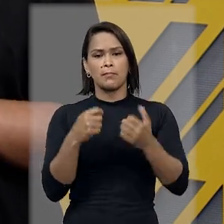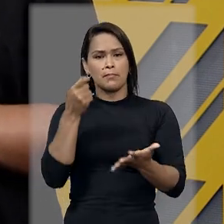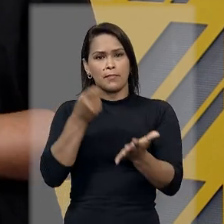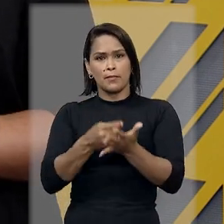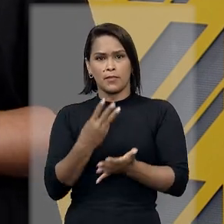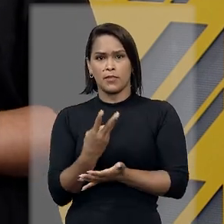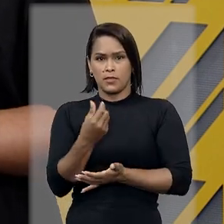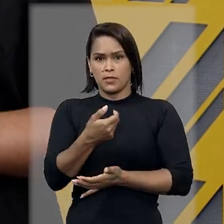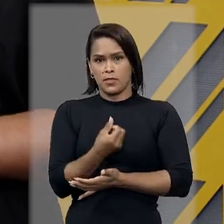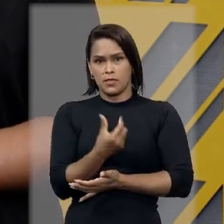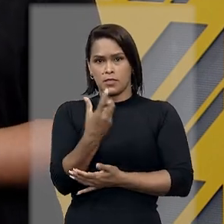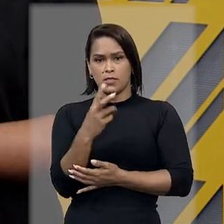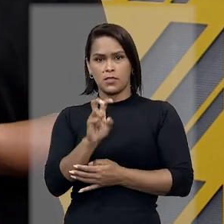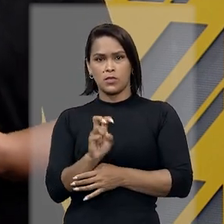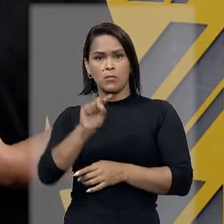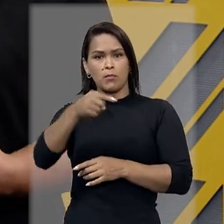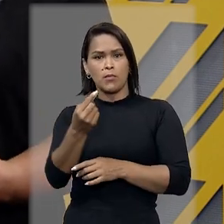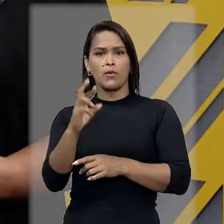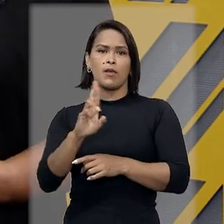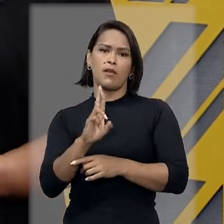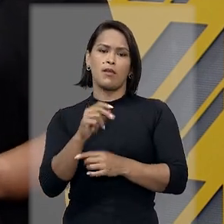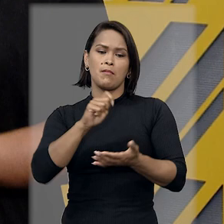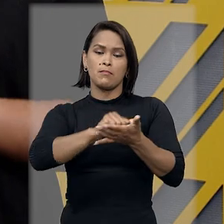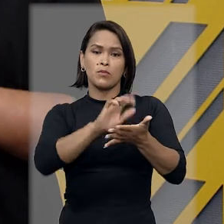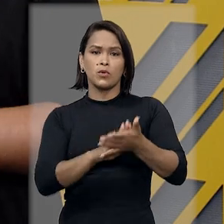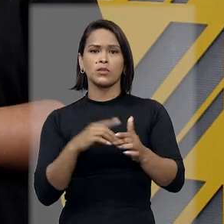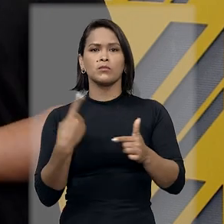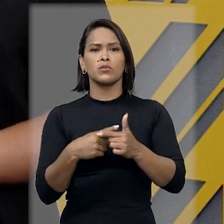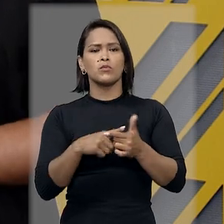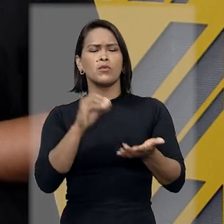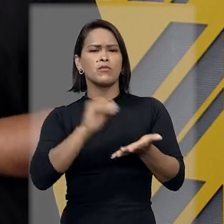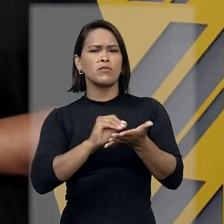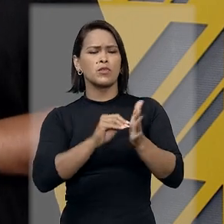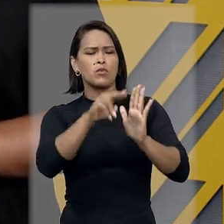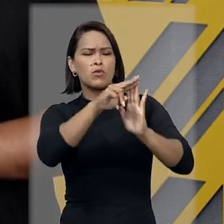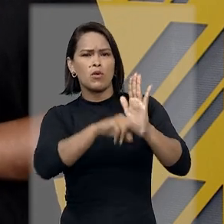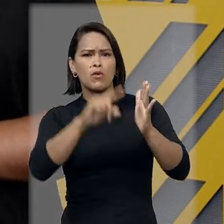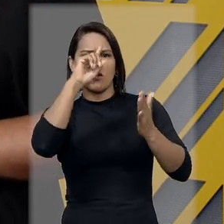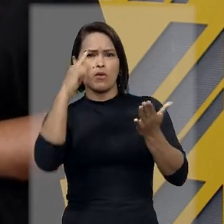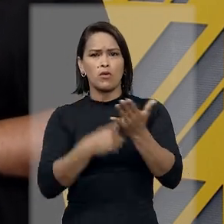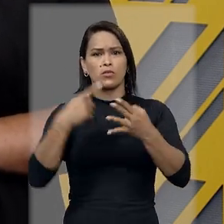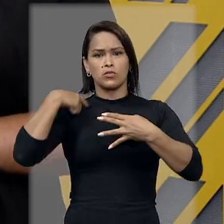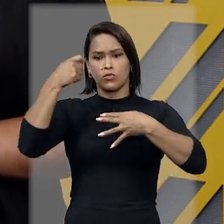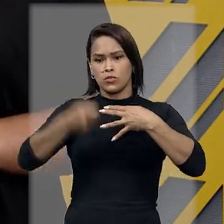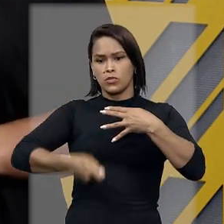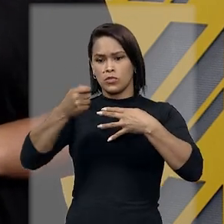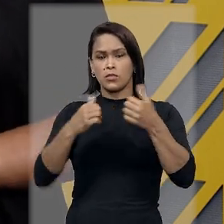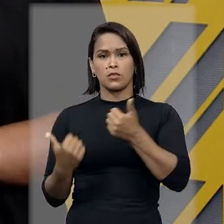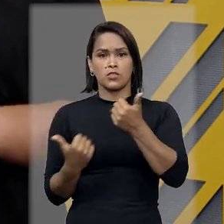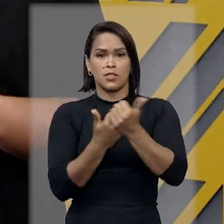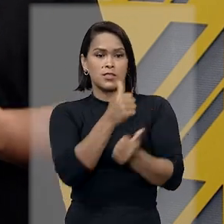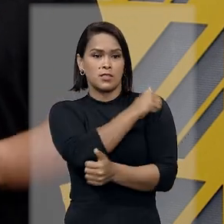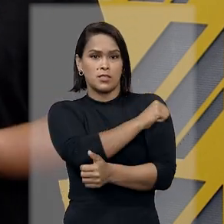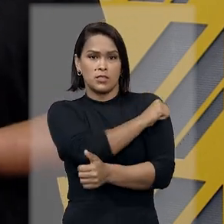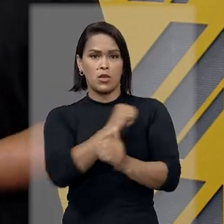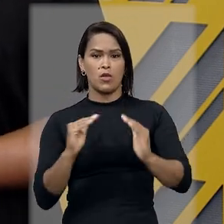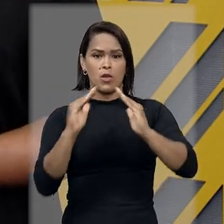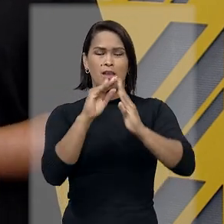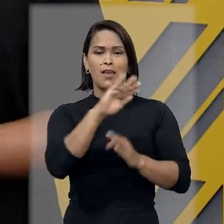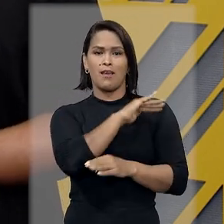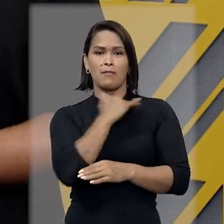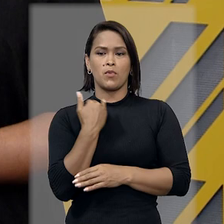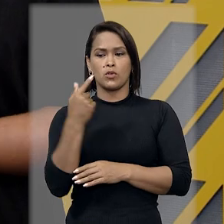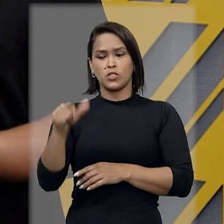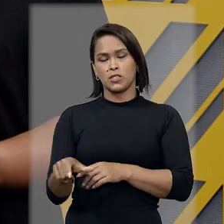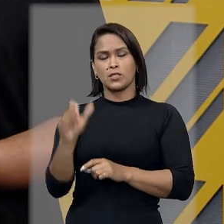pagar R$ 365 mil em multa por descumprir ordem judicial de assistência home care até a morte